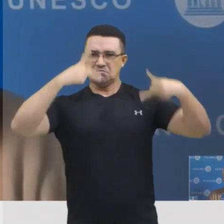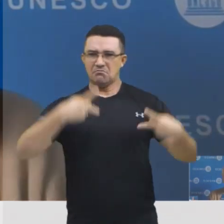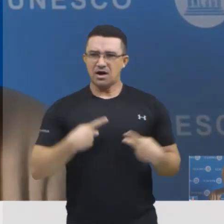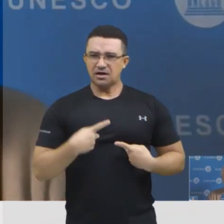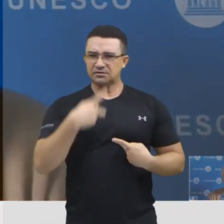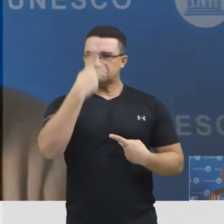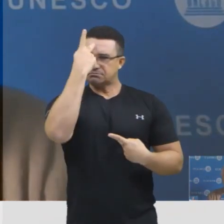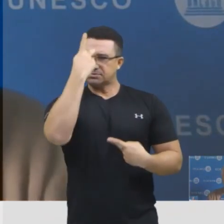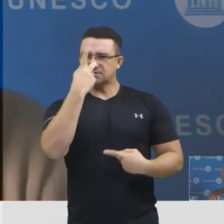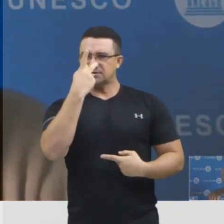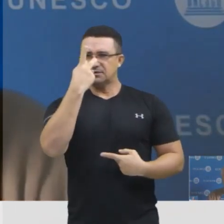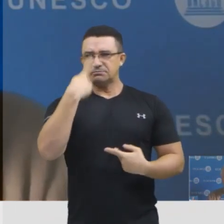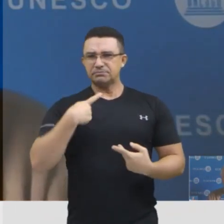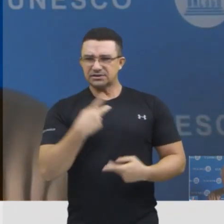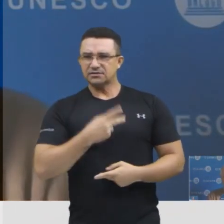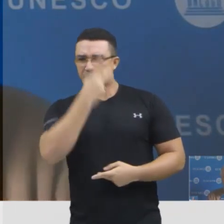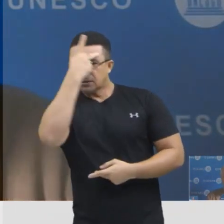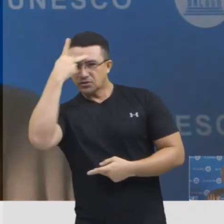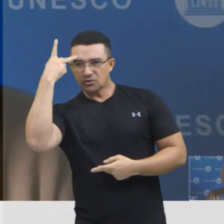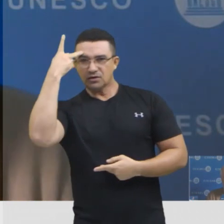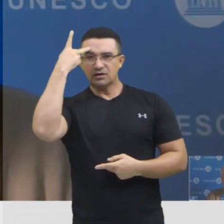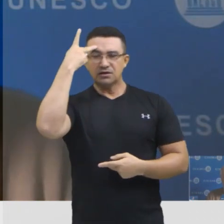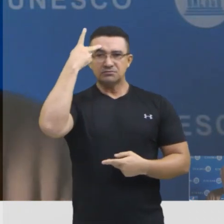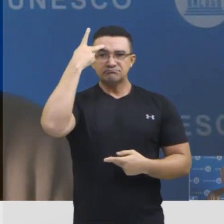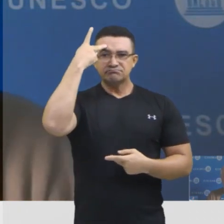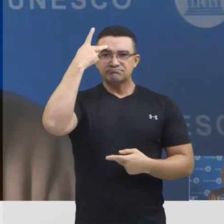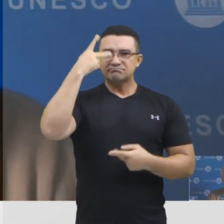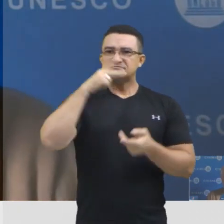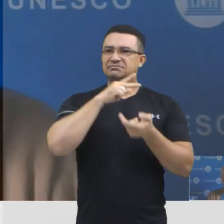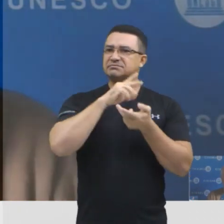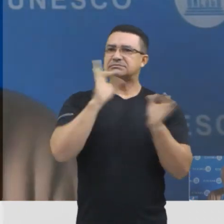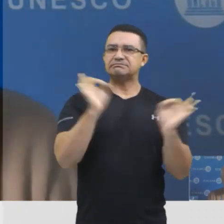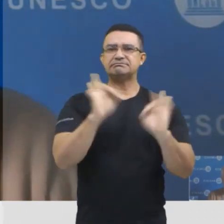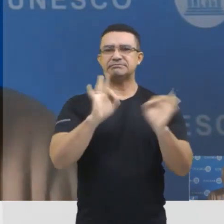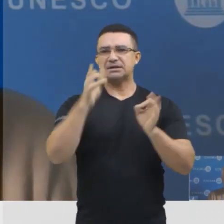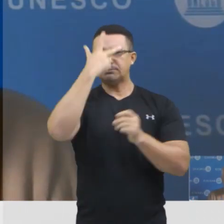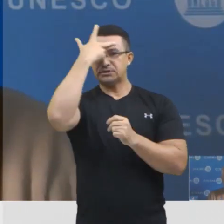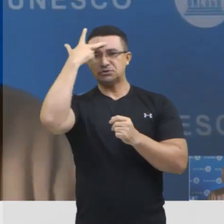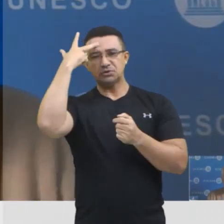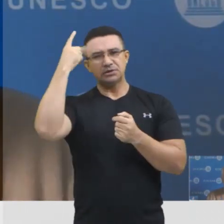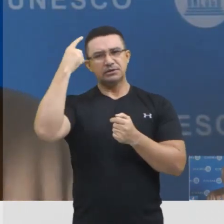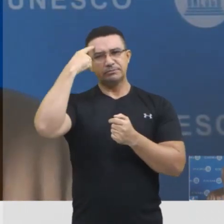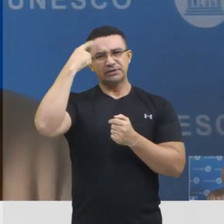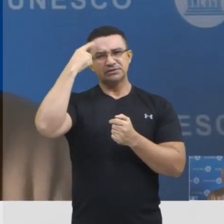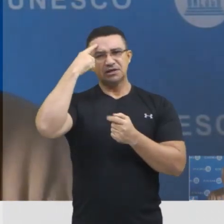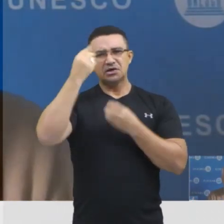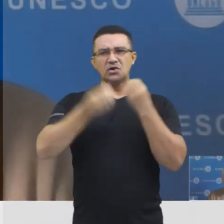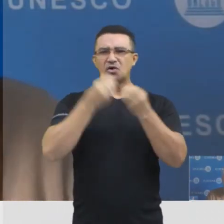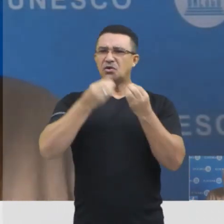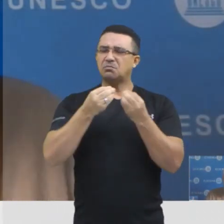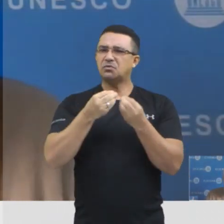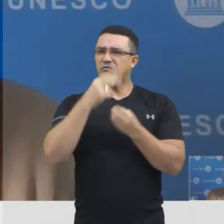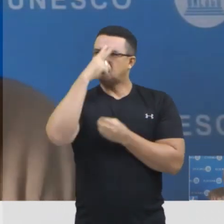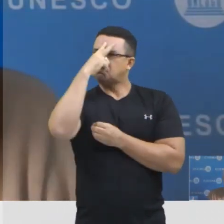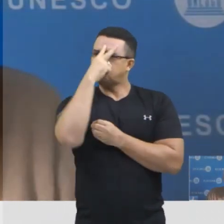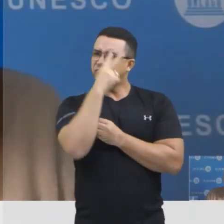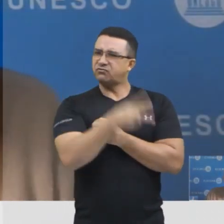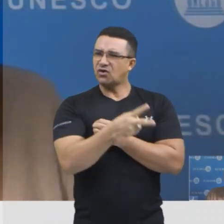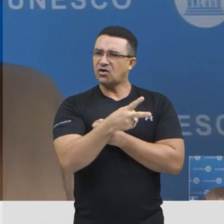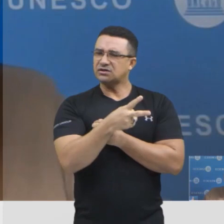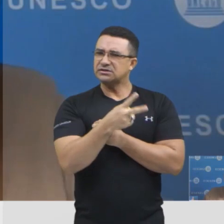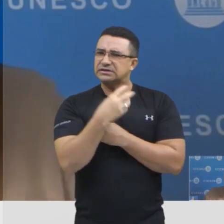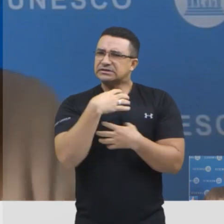pessoas. Nenhum de nós imaginava que esta fragilidade pudesse ser tão forte como é, perante